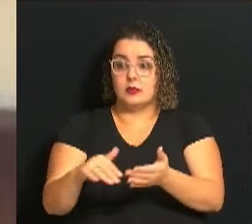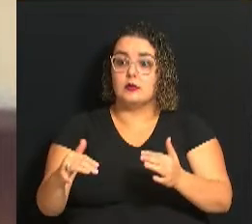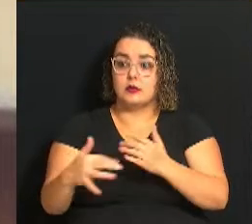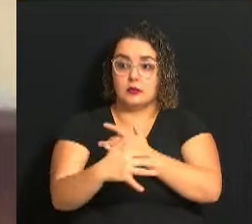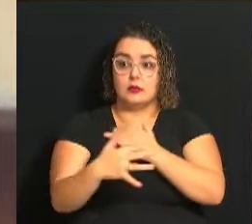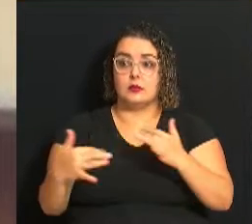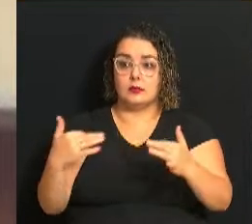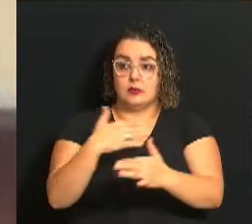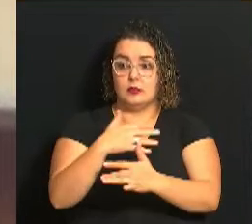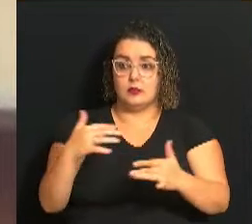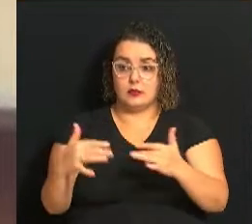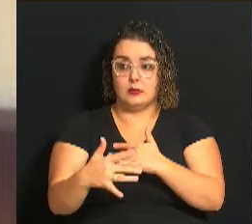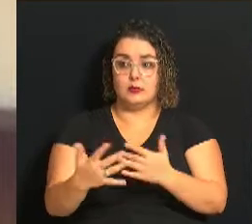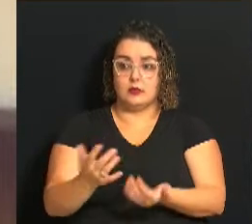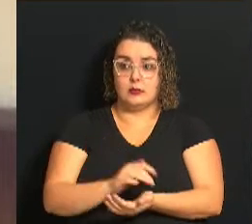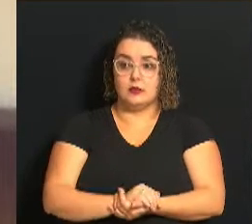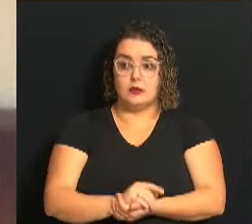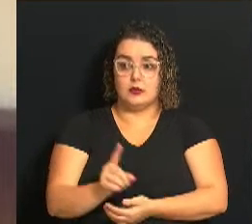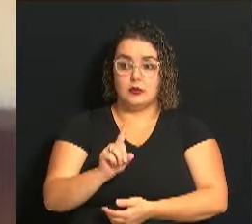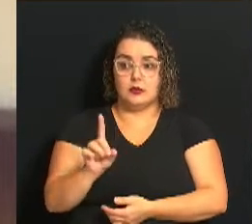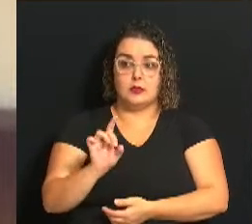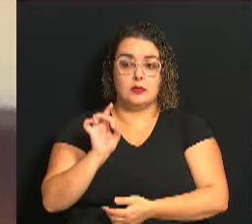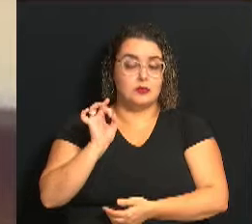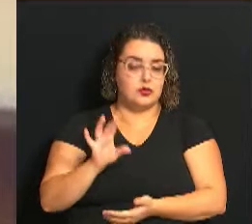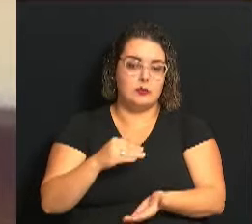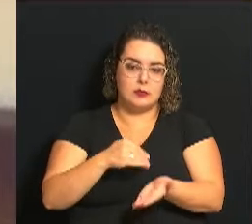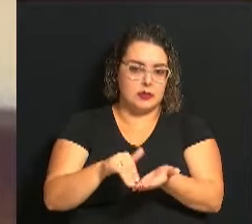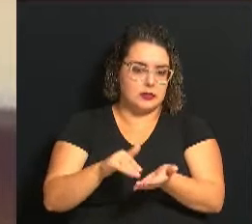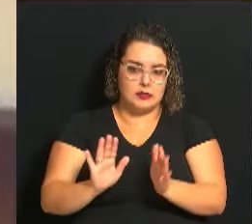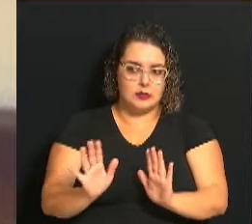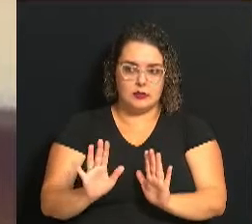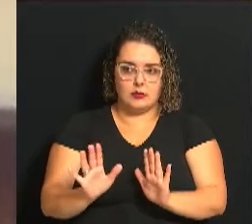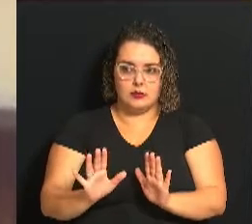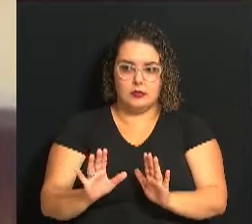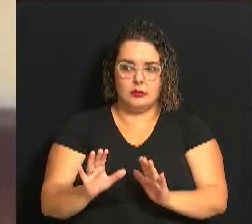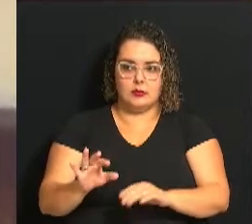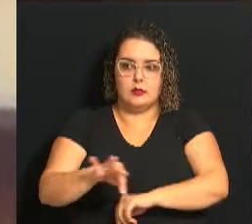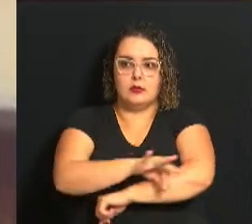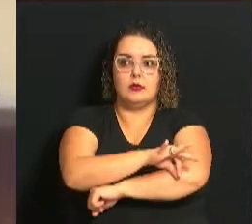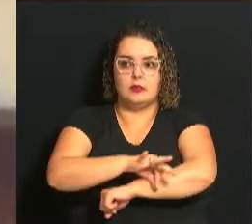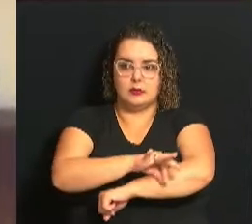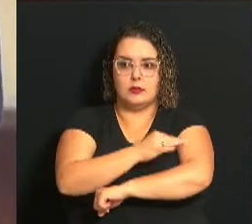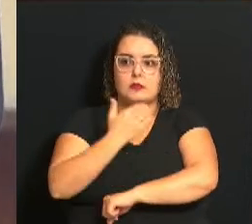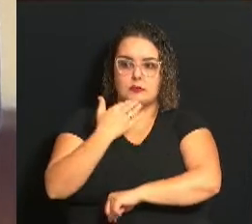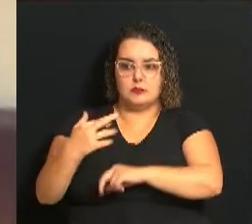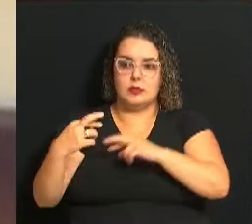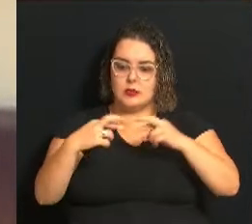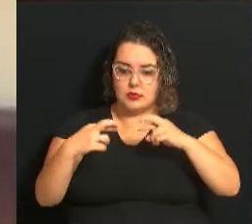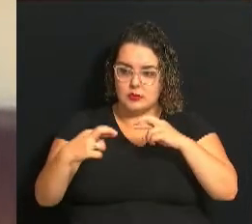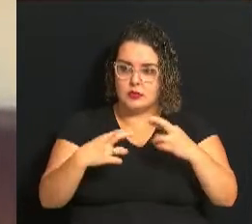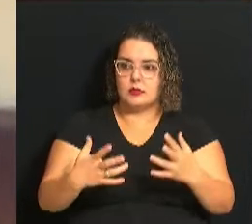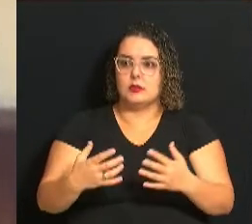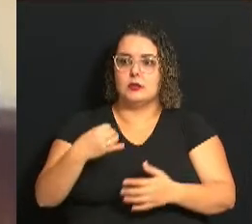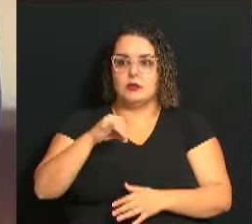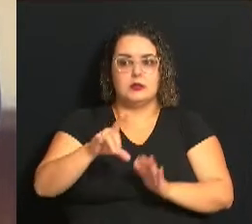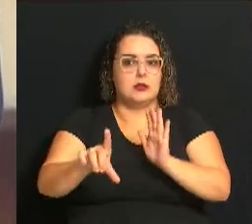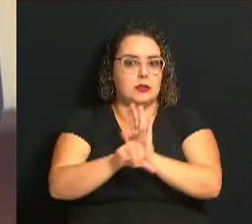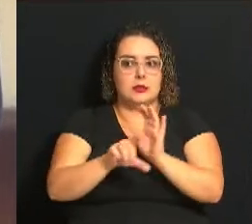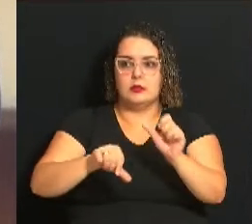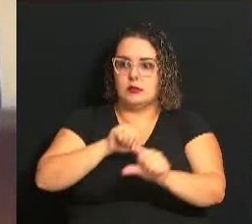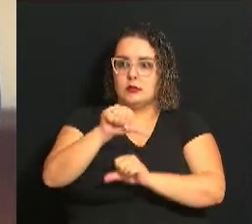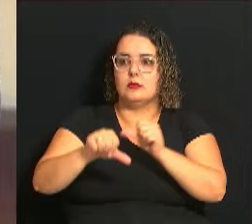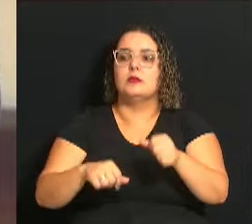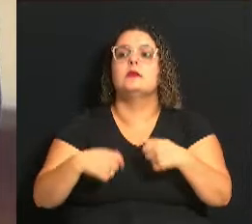por conta da Secretaria em si, é porque os arquitetos pediram para rever, porque caso essa lei não for modificada, eles vão precisar